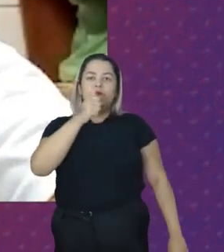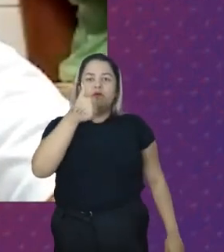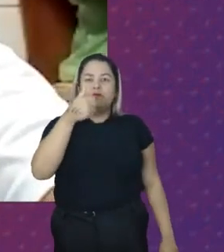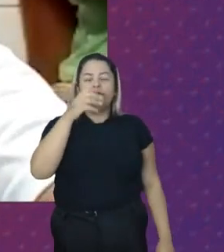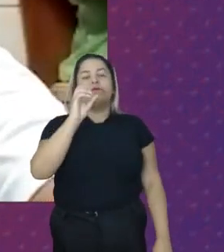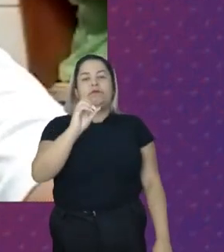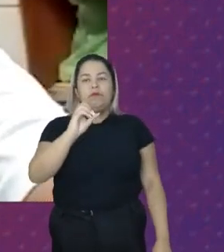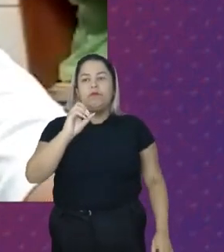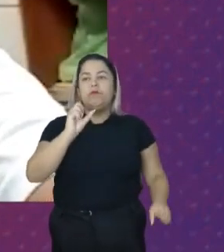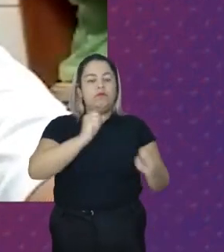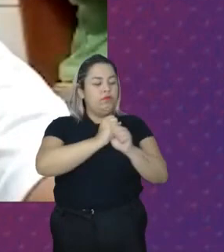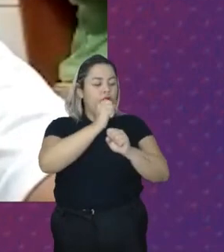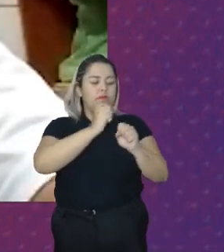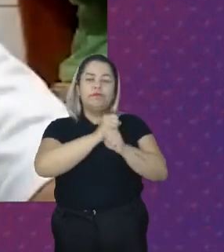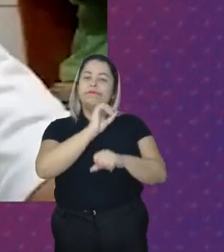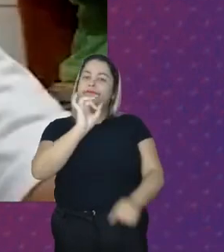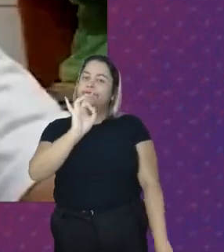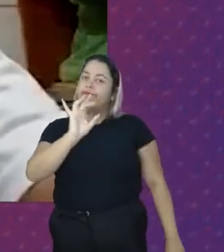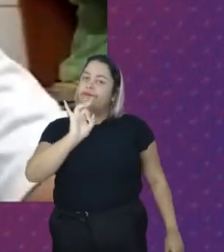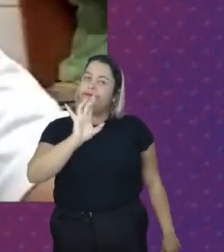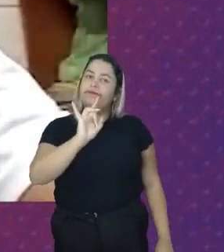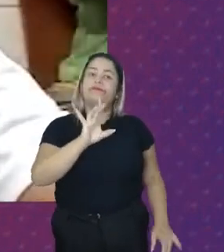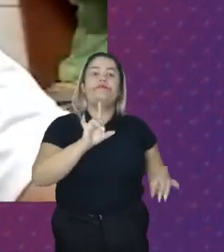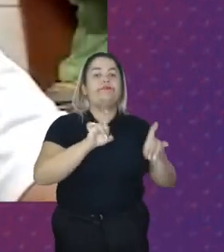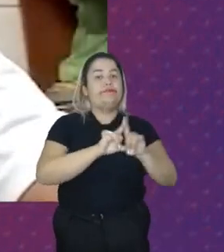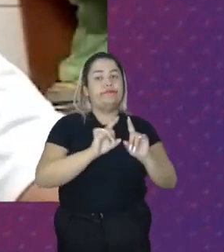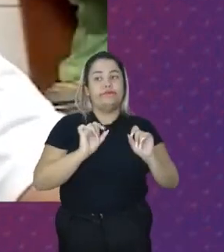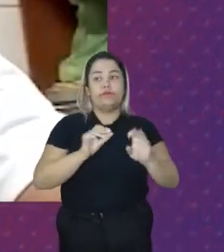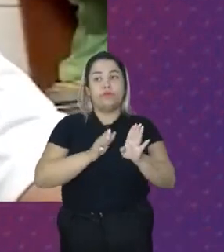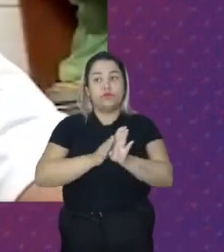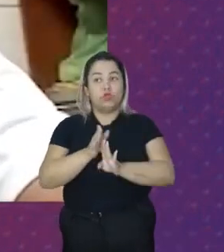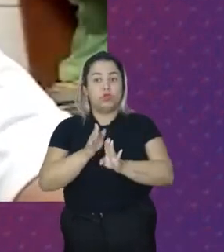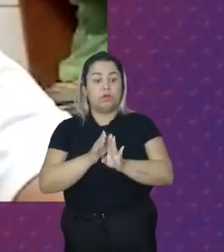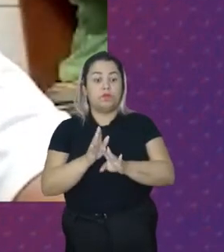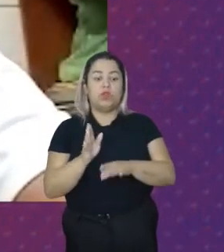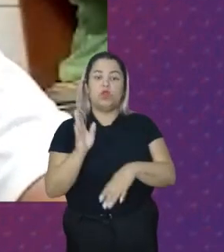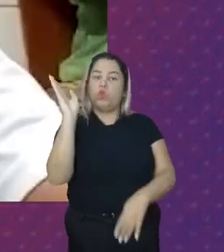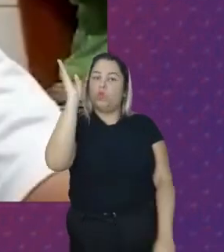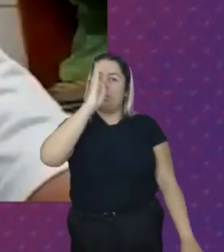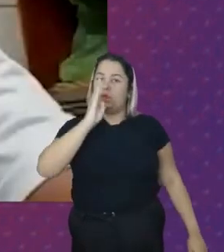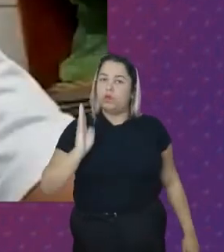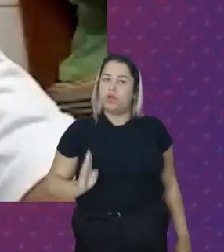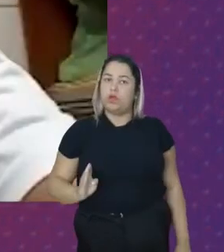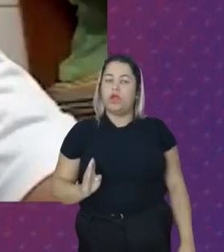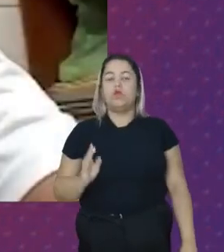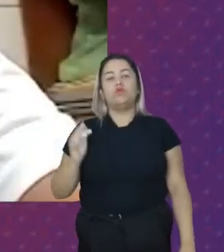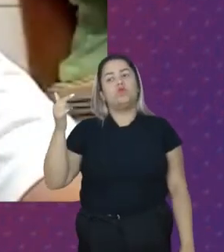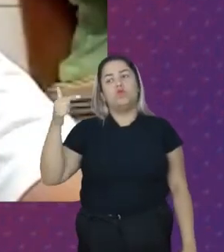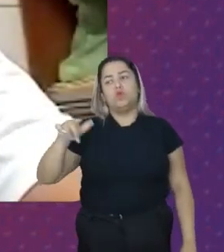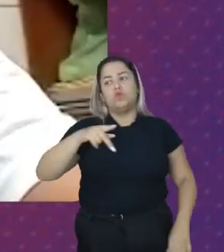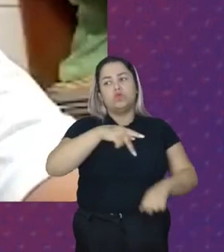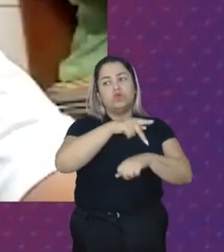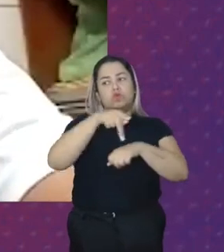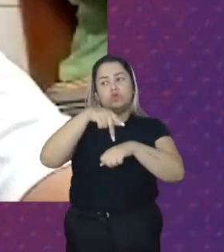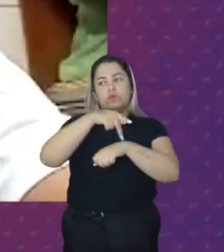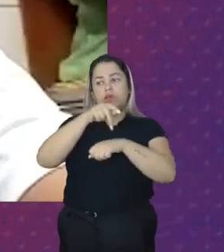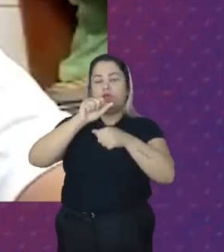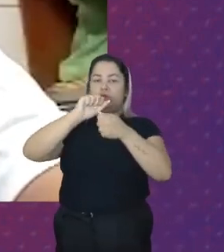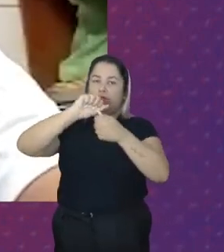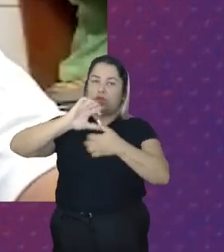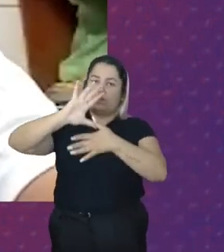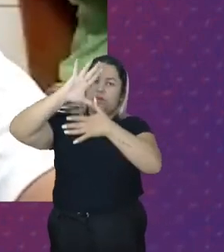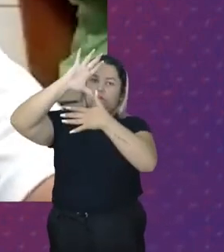pauta Foi construída Não só Com as dirigentes Daqui do Brasil Com dirigentes De todos os países Da América